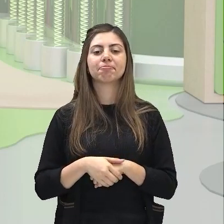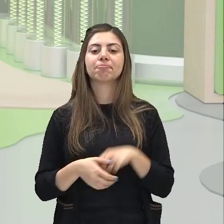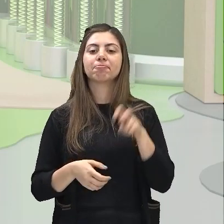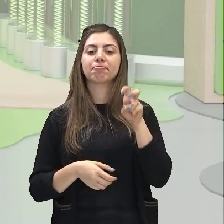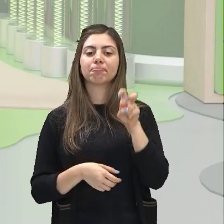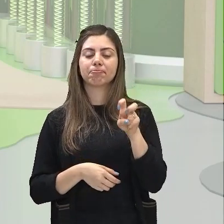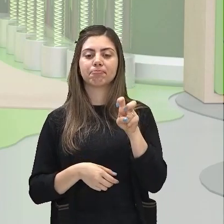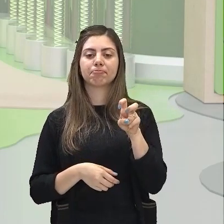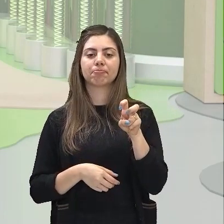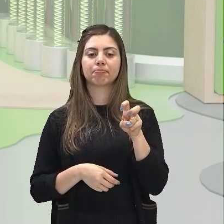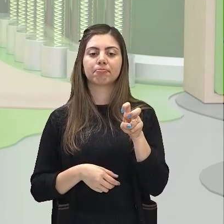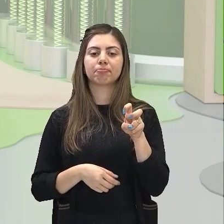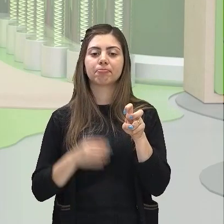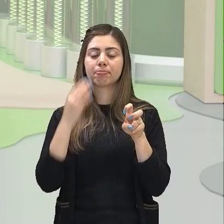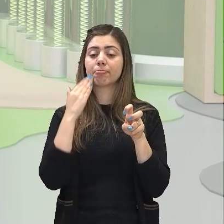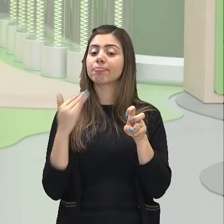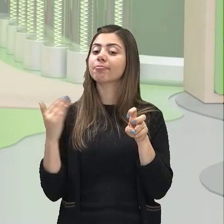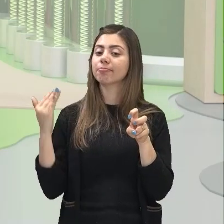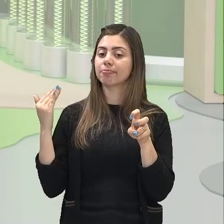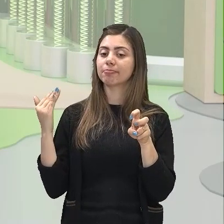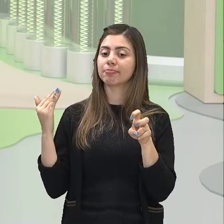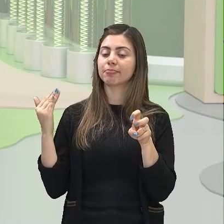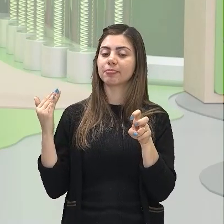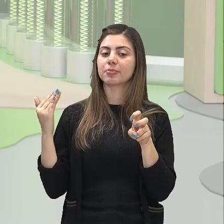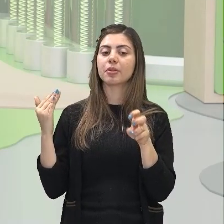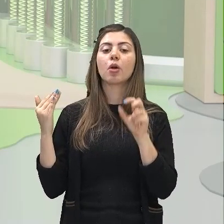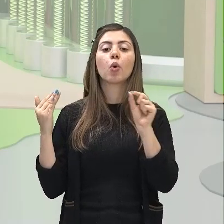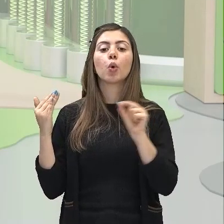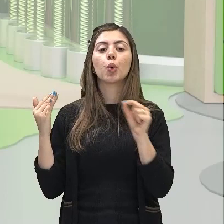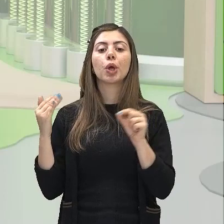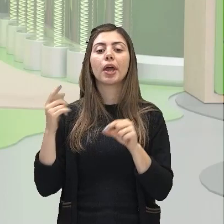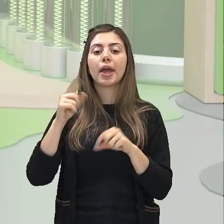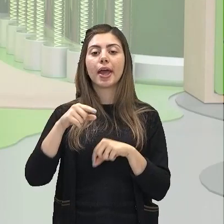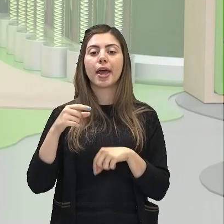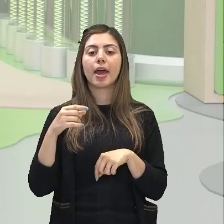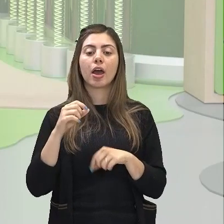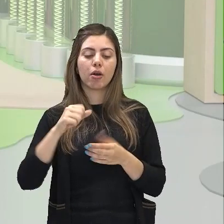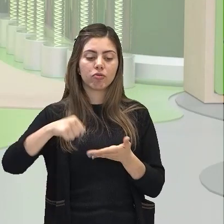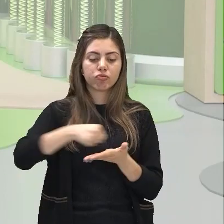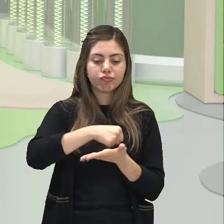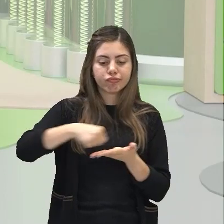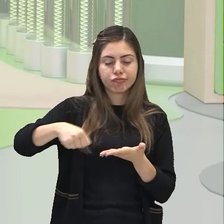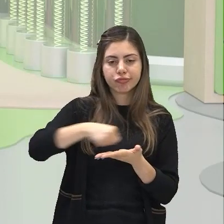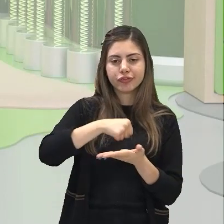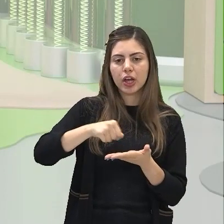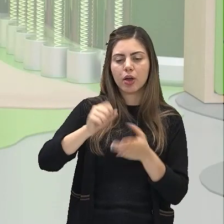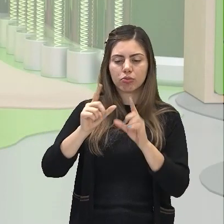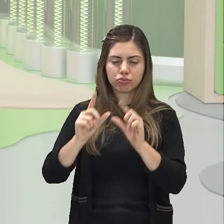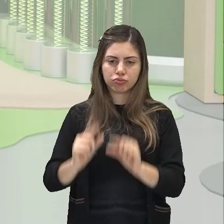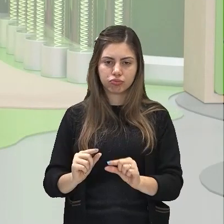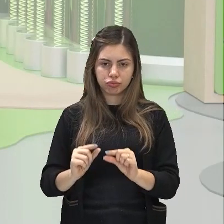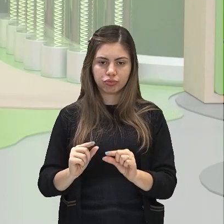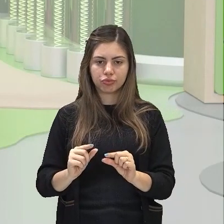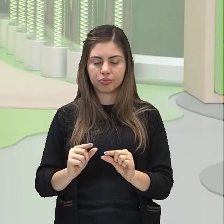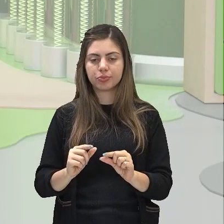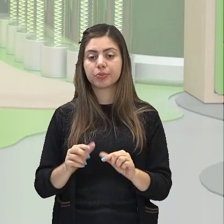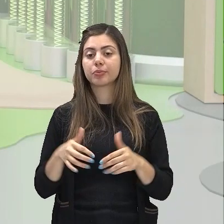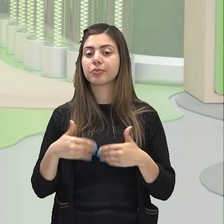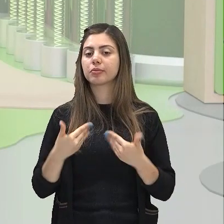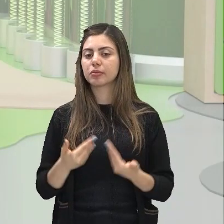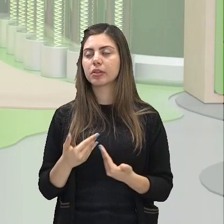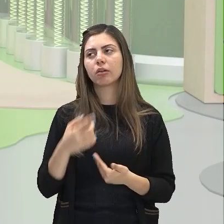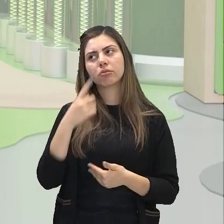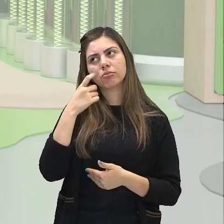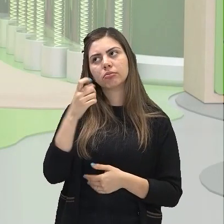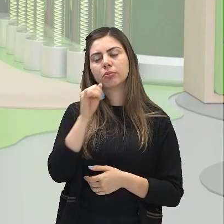aí. A nossa quinta dica traz aí o seguinte: reduza o uso do ferro de passar roupas. É mais